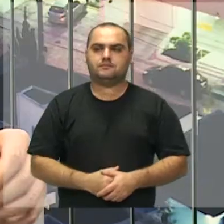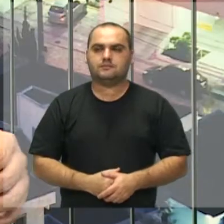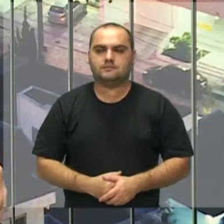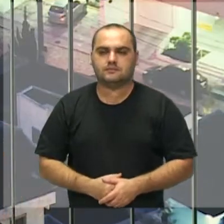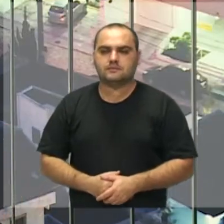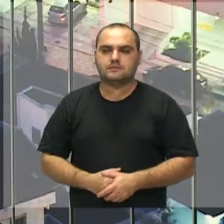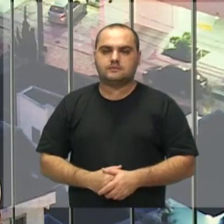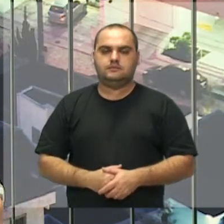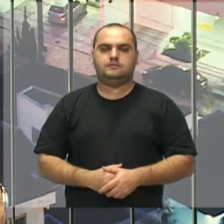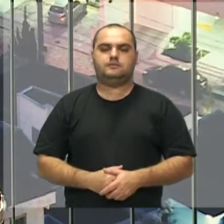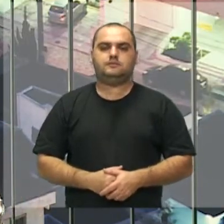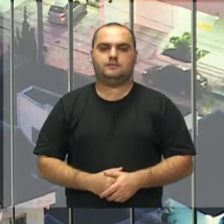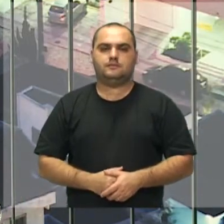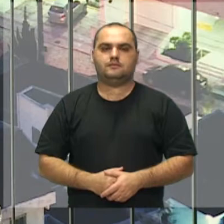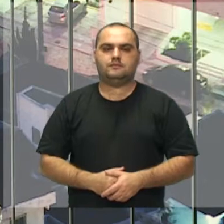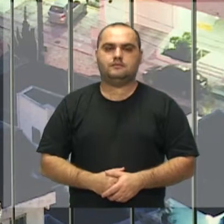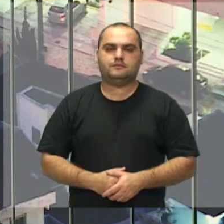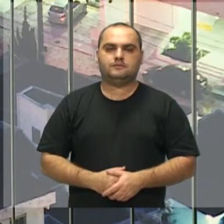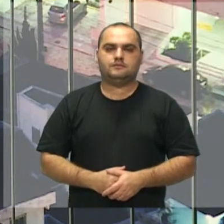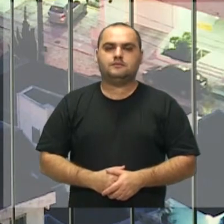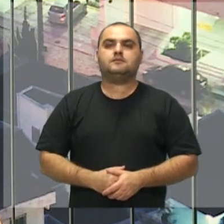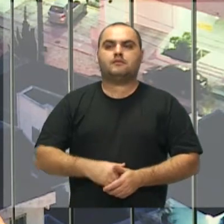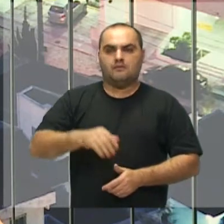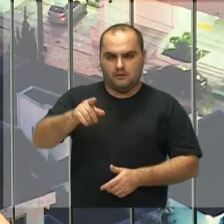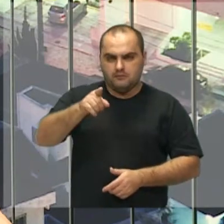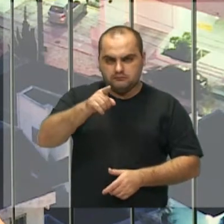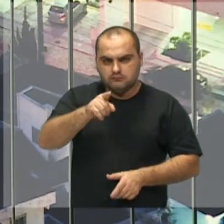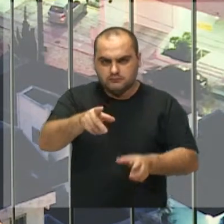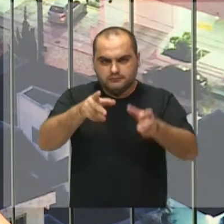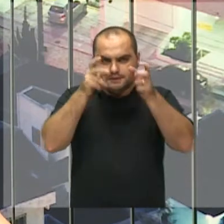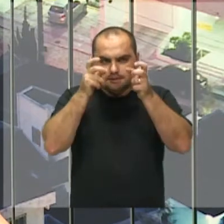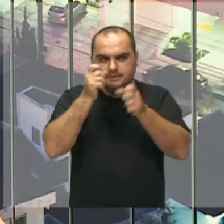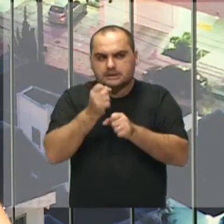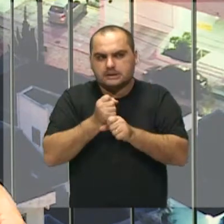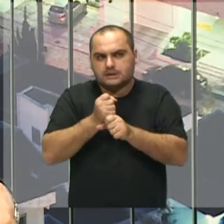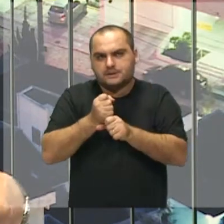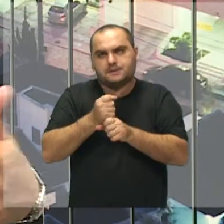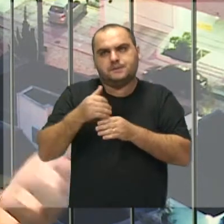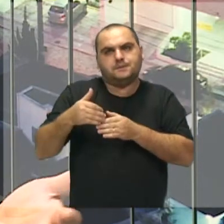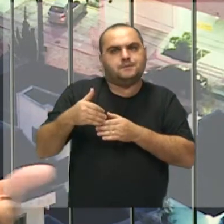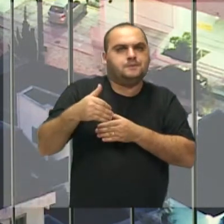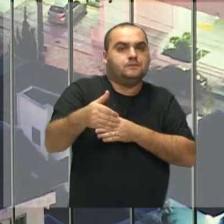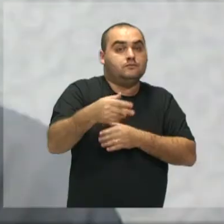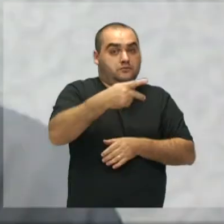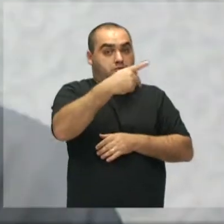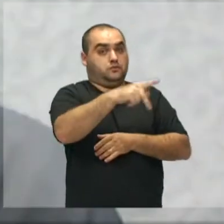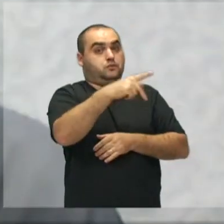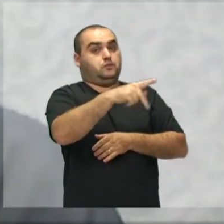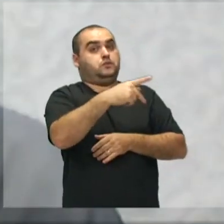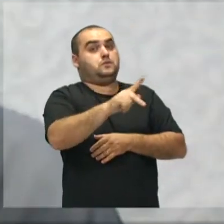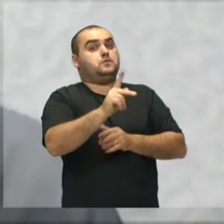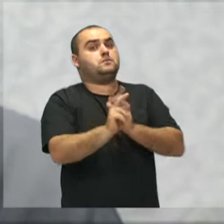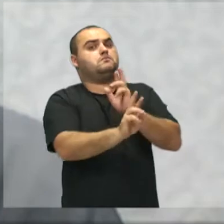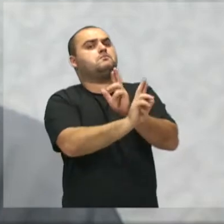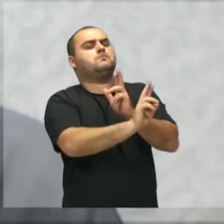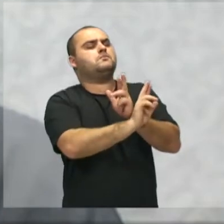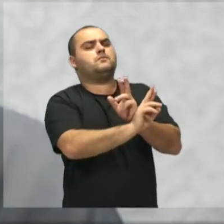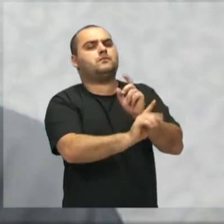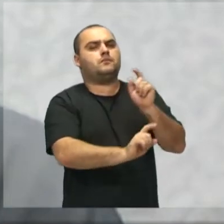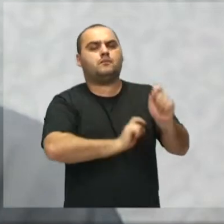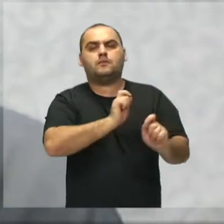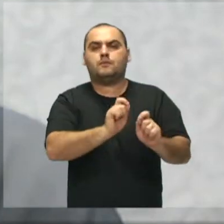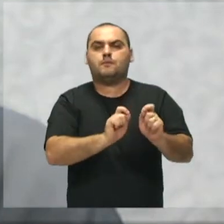que se nos próximos anos, qual a sua expectativa, Sérgio, com relação